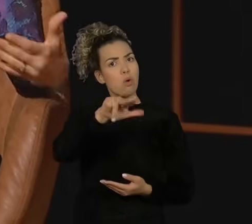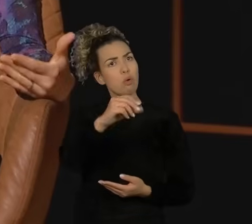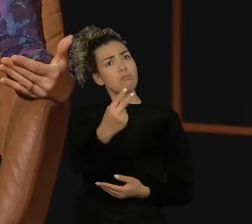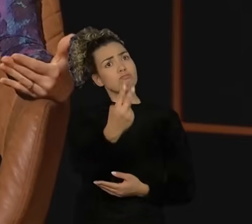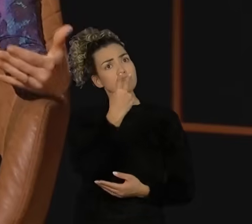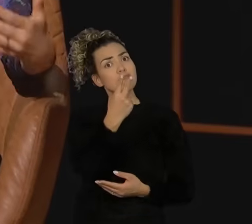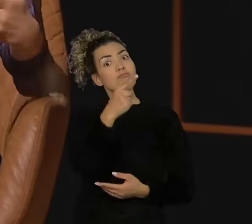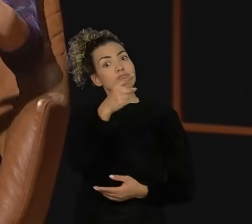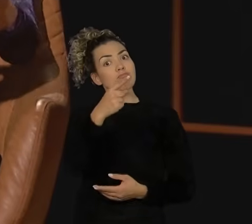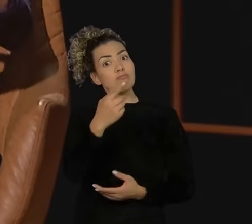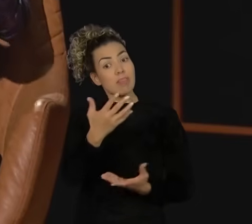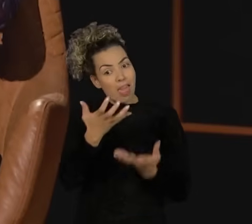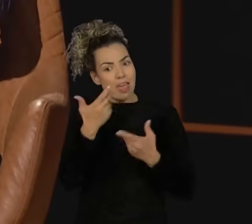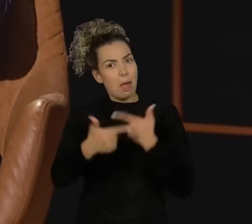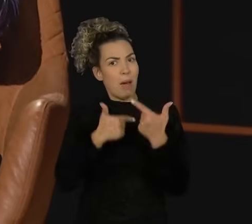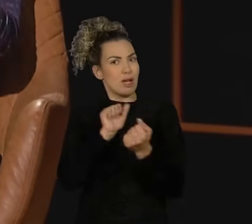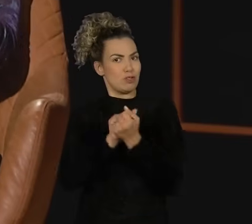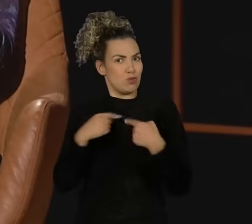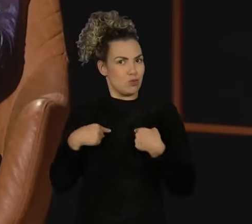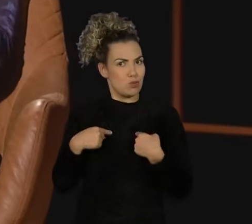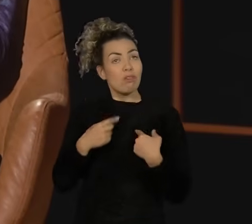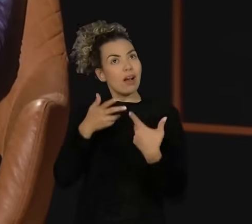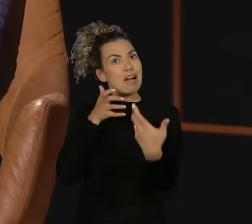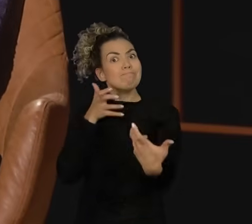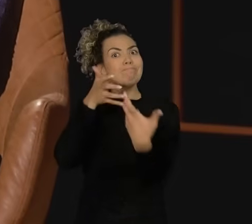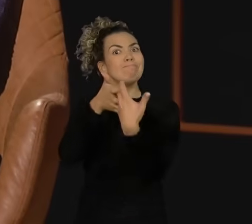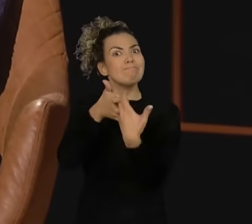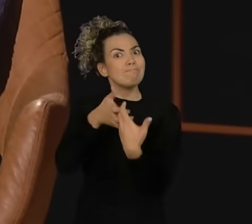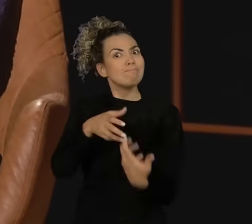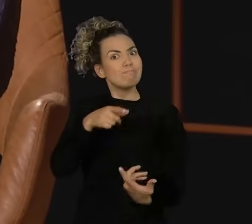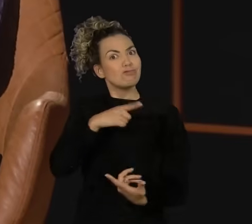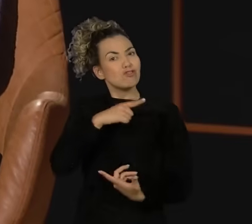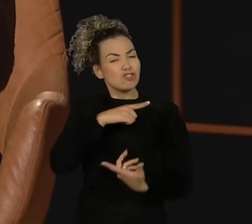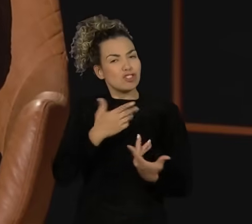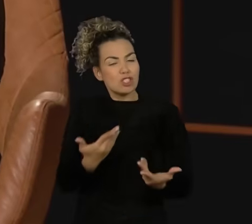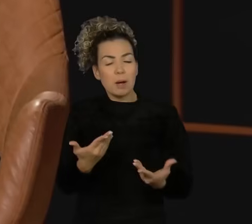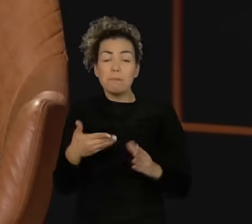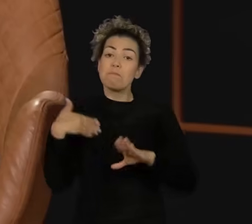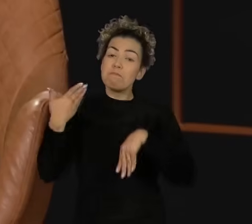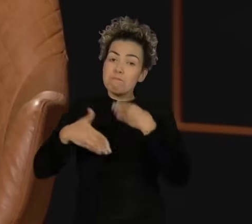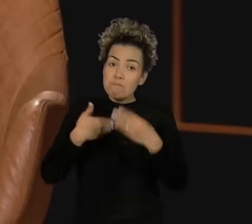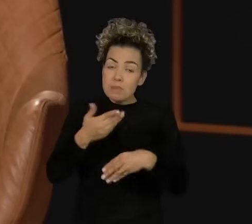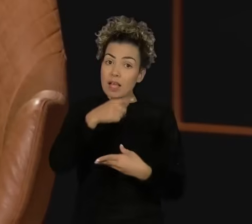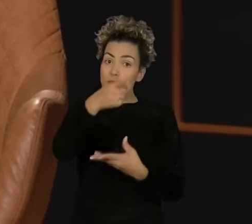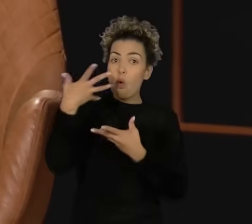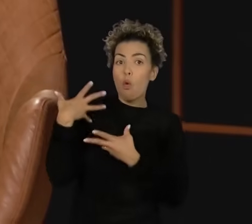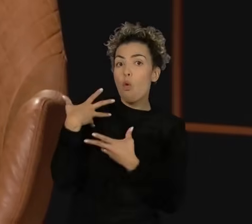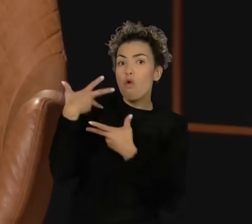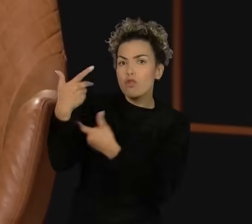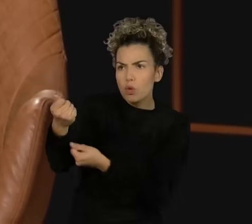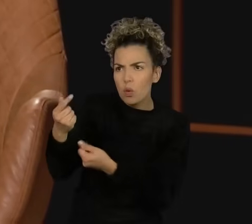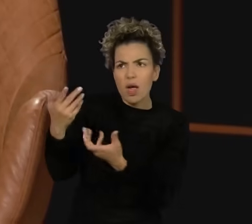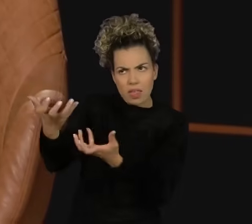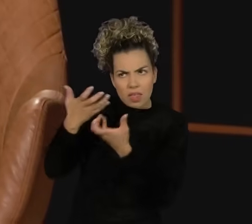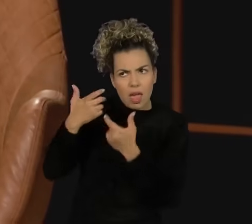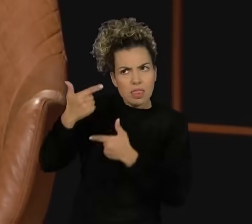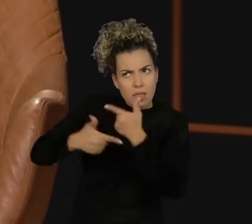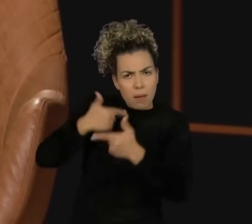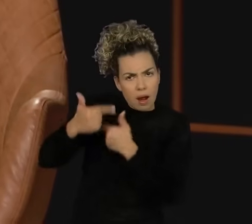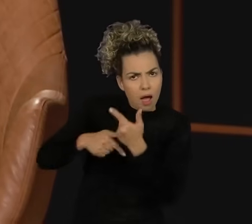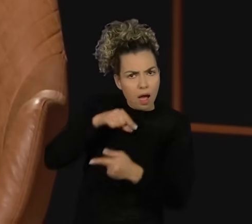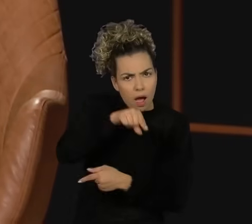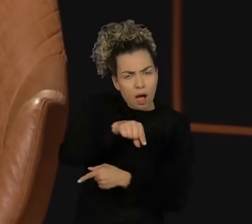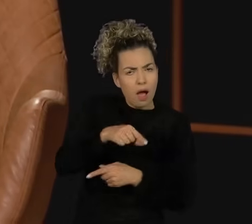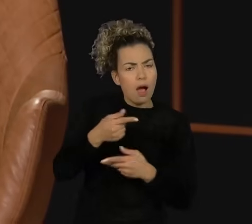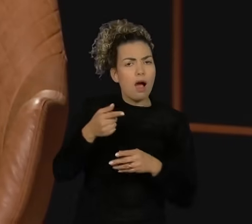trabalhar comigo. E a gente teve uma conexão. Até que ele me convidou para fazer o Cine Camaleão. Ele foi me explicando